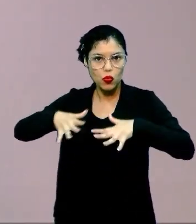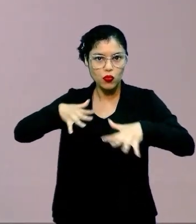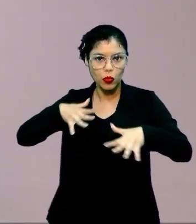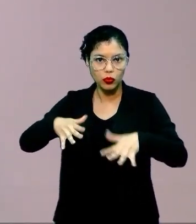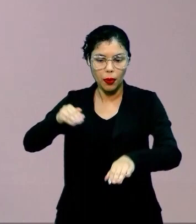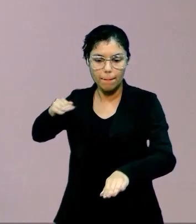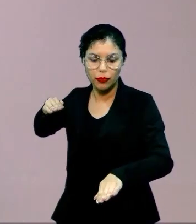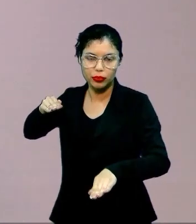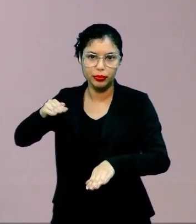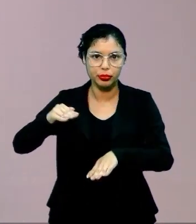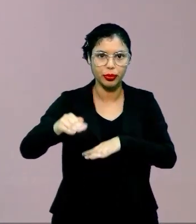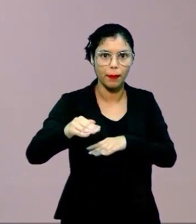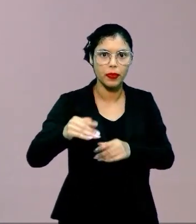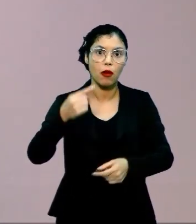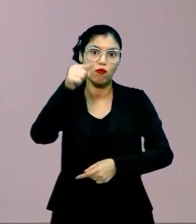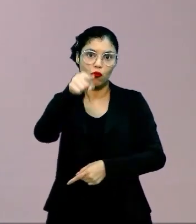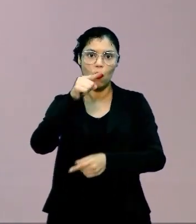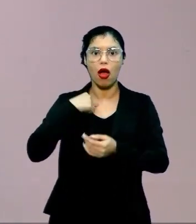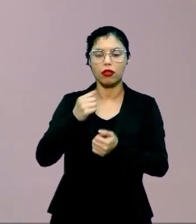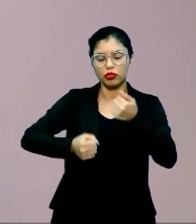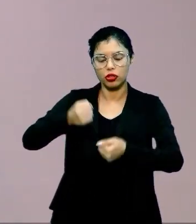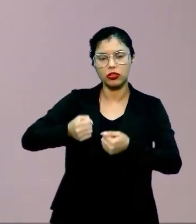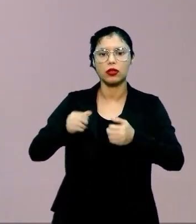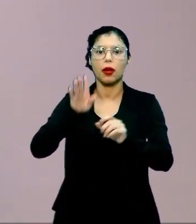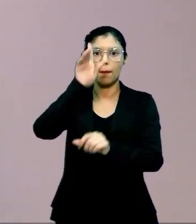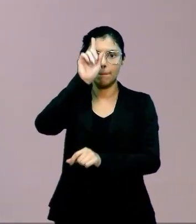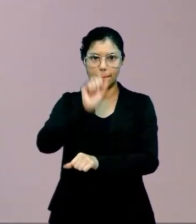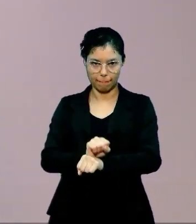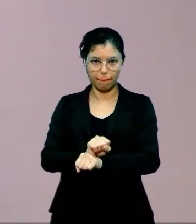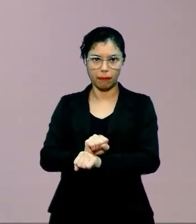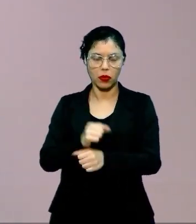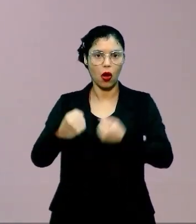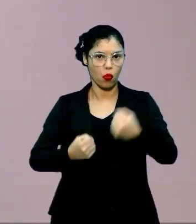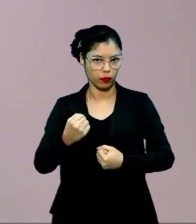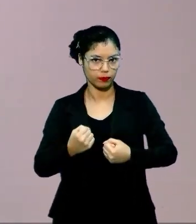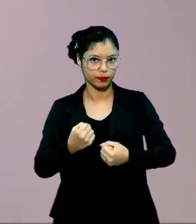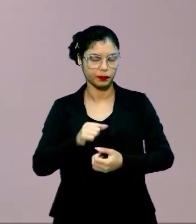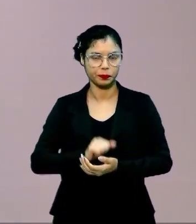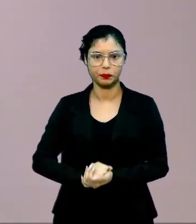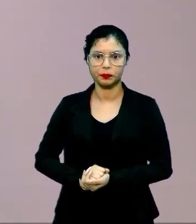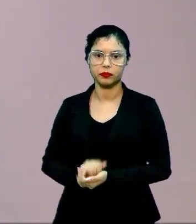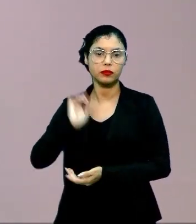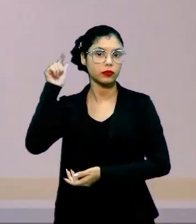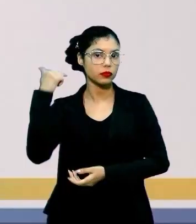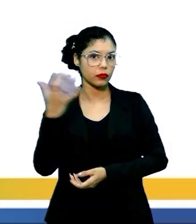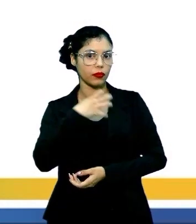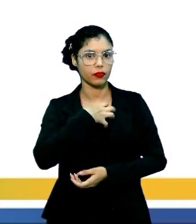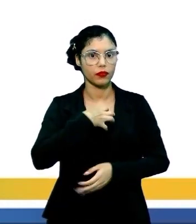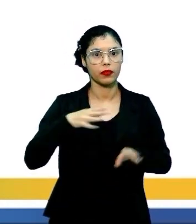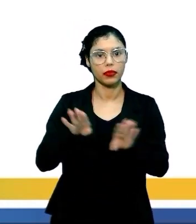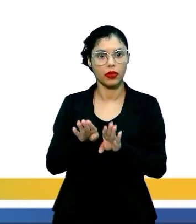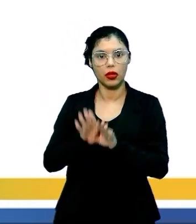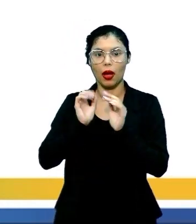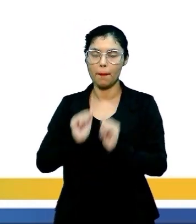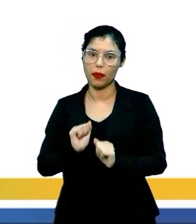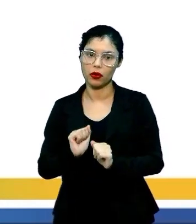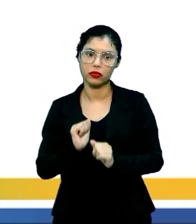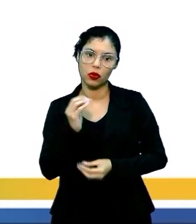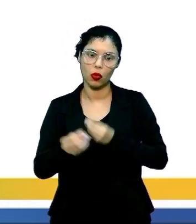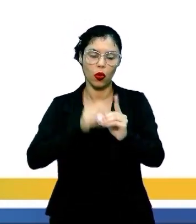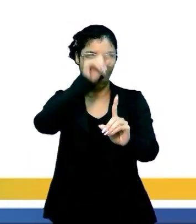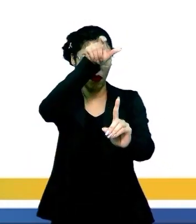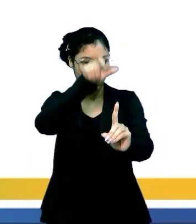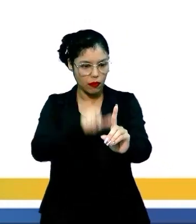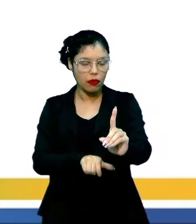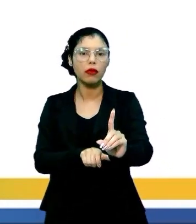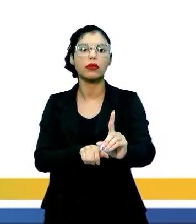movimento, você está parado em referência ao carro. Em outro momento, a gente também pode tomar como